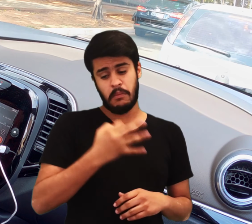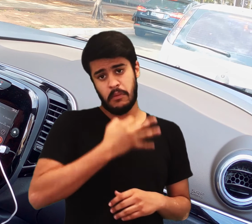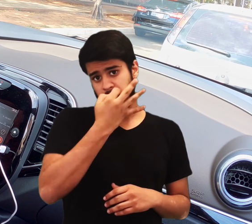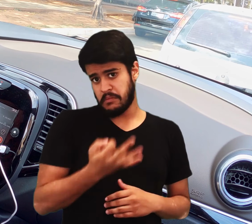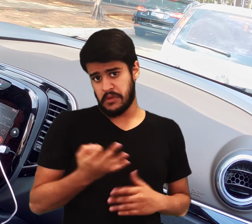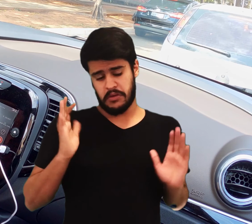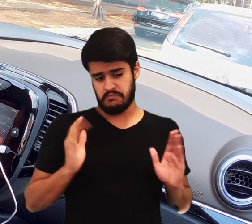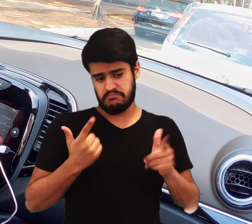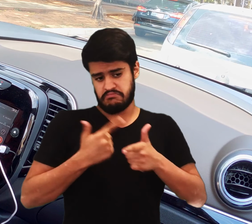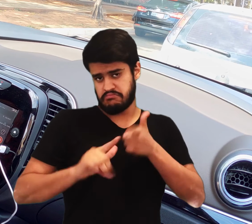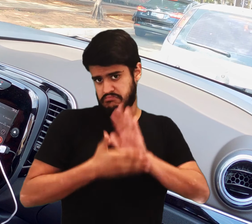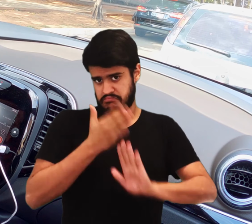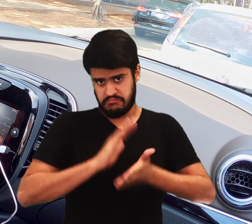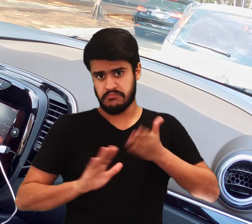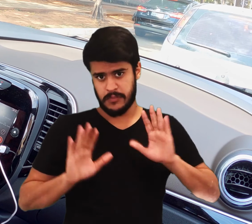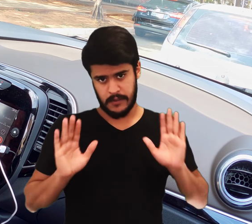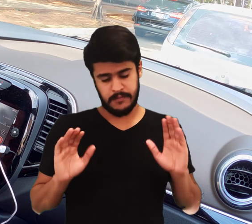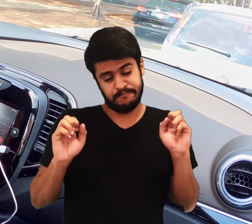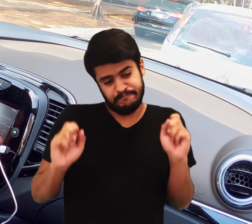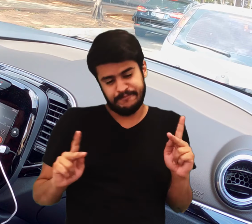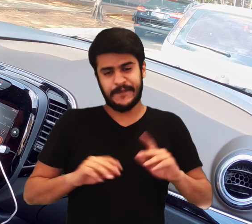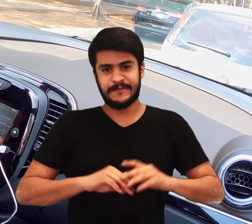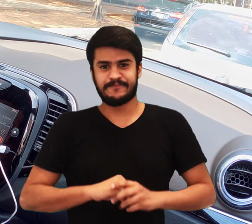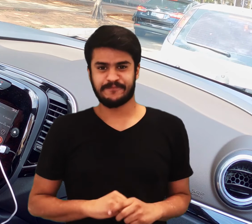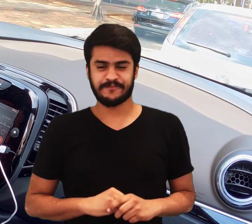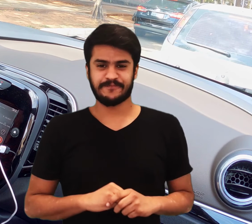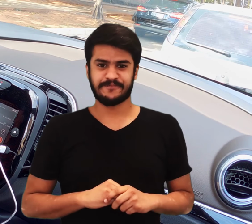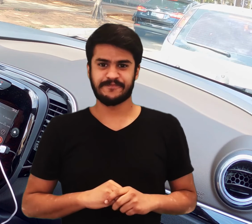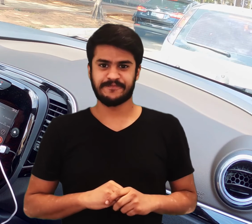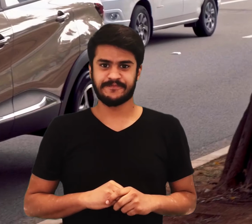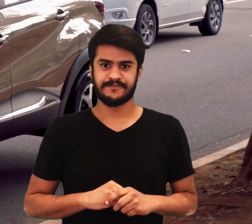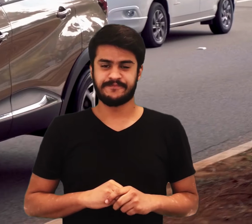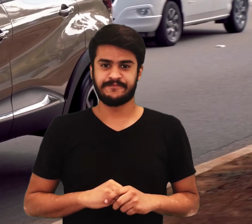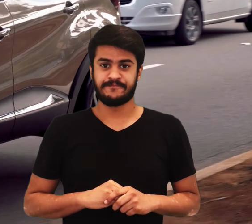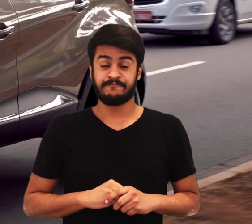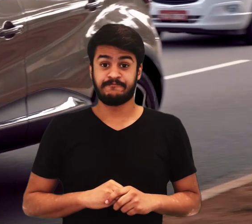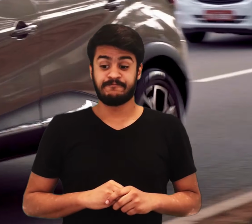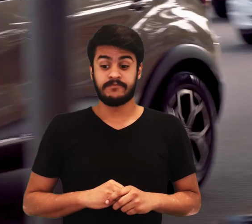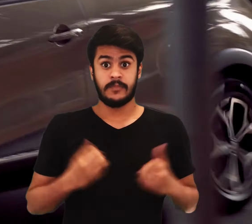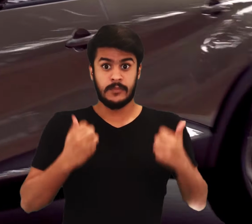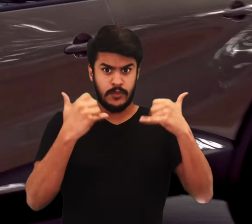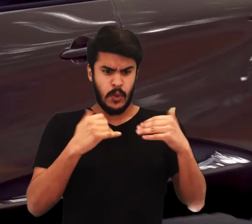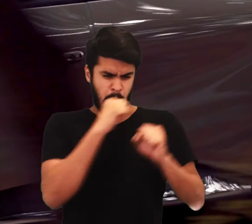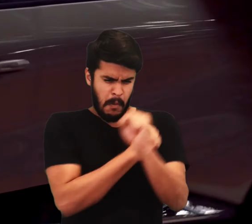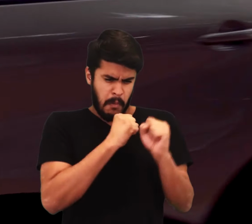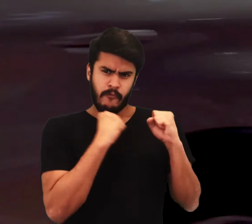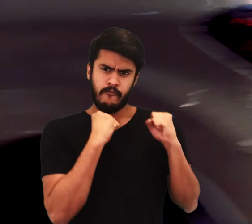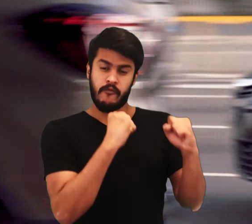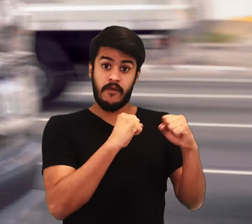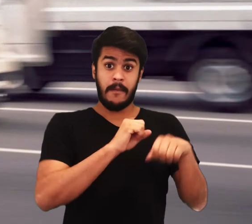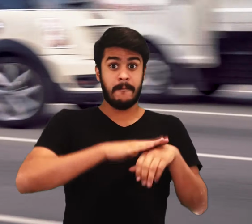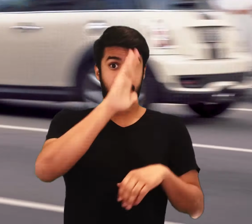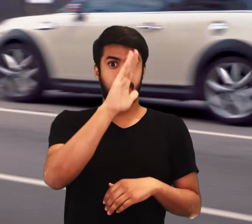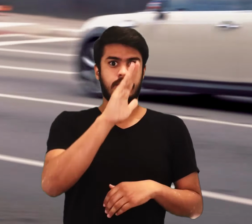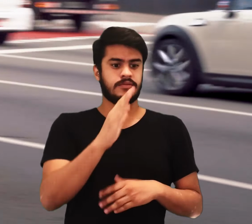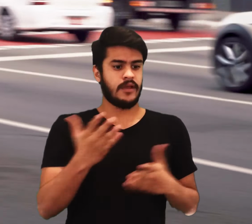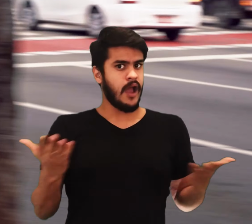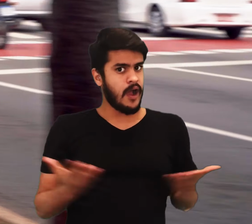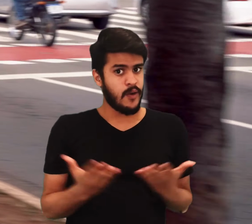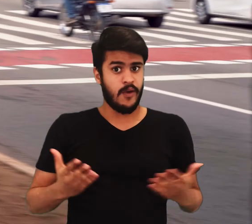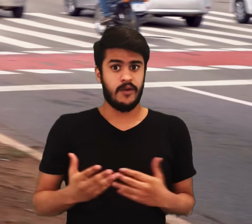macio, assim, tão mole. Pra mim não faz tanta diferença, mas vamos lá, né? E agora, quando a falando de ganho de torque e tudo mais, aqui,